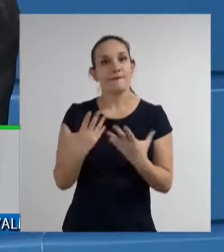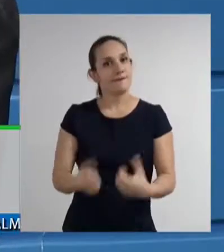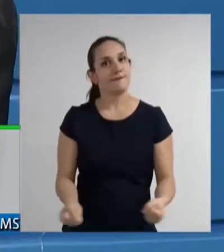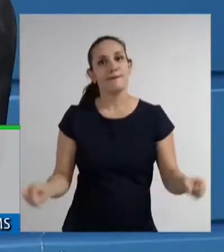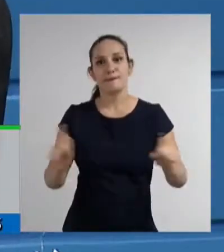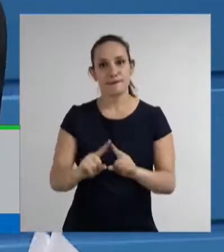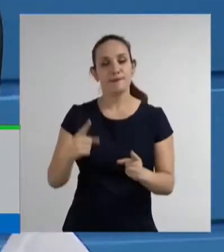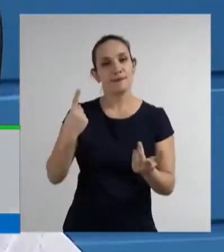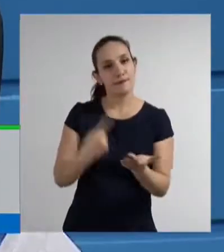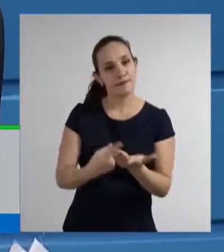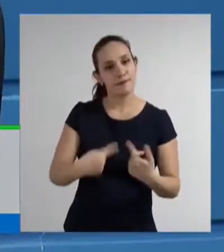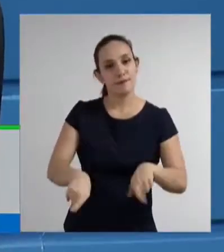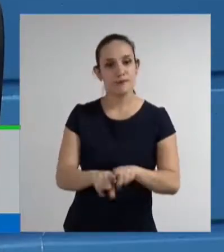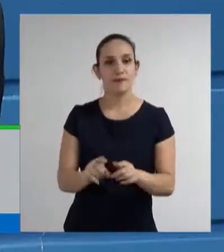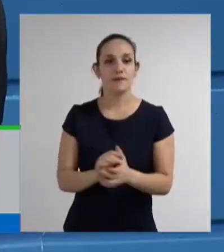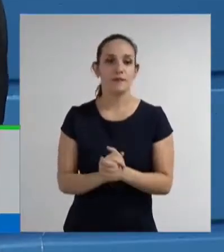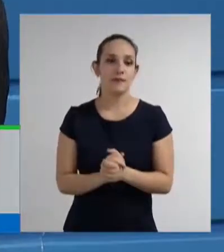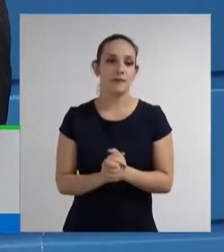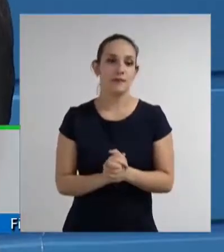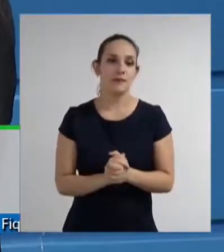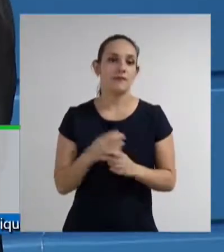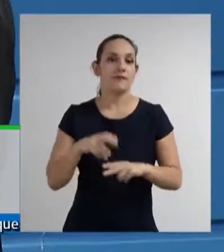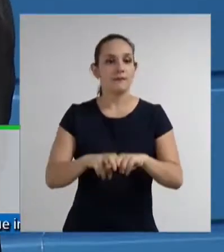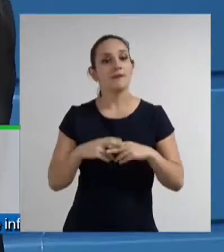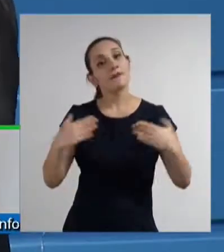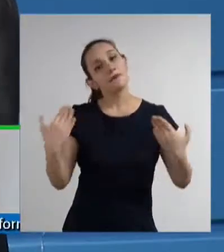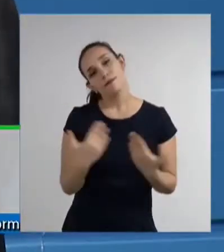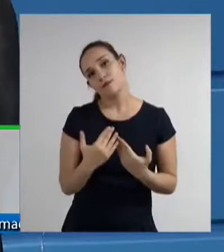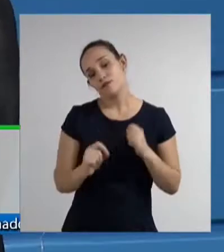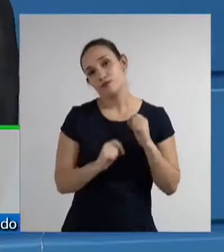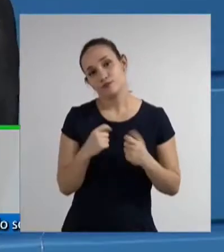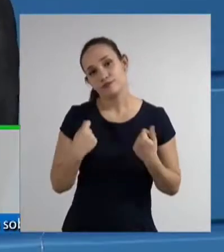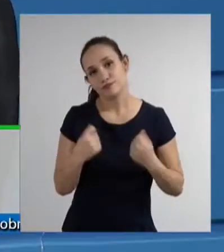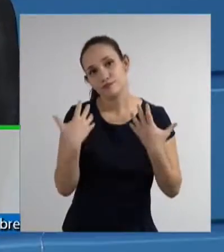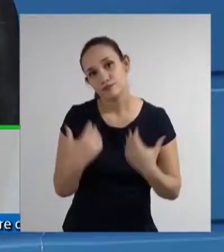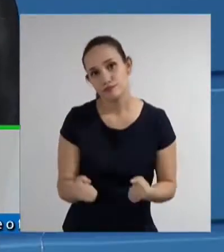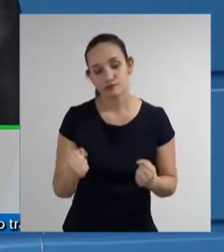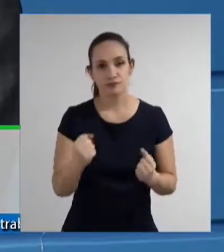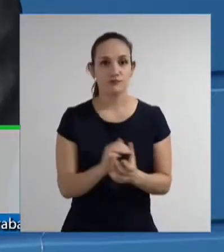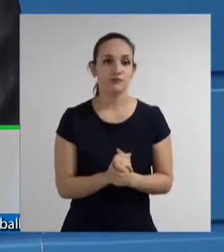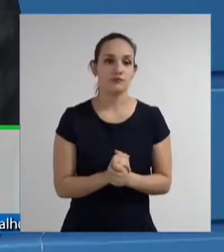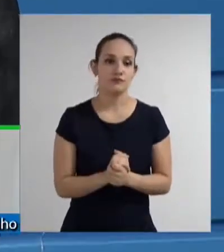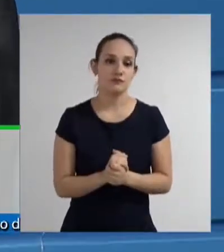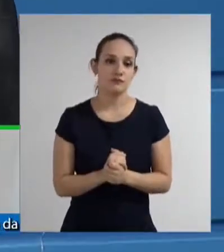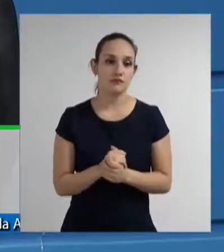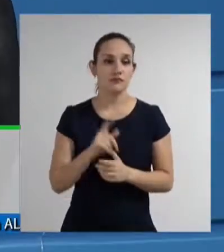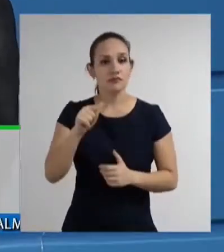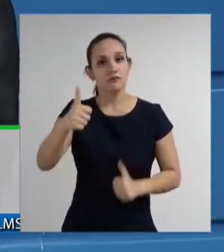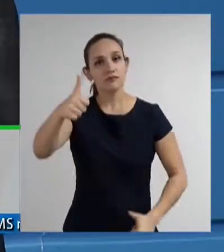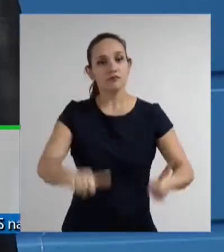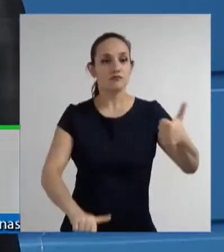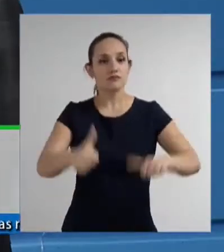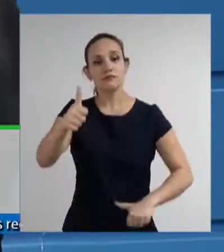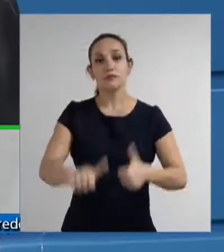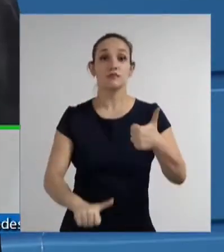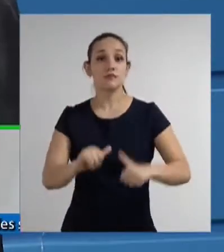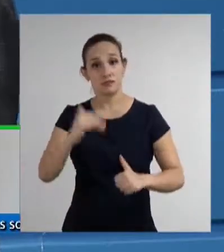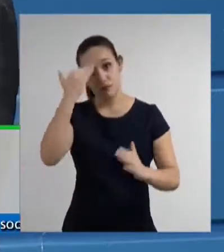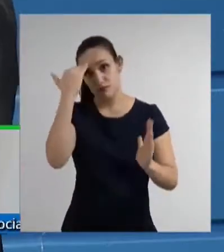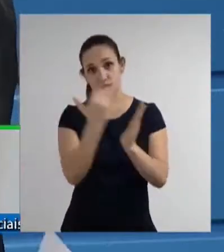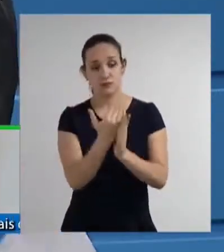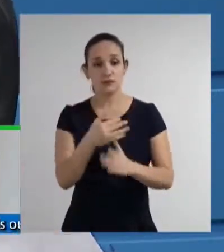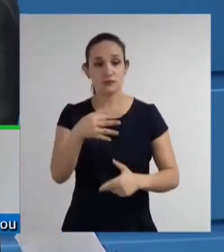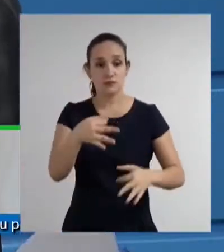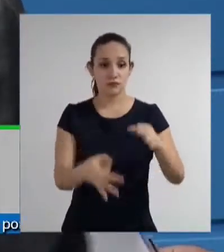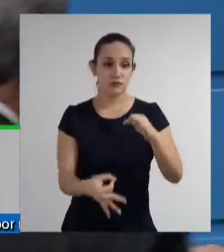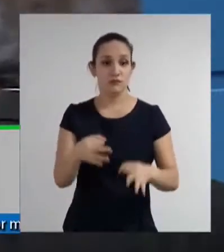o que nos resta do ponto de vista da constitucionalidade é analisar, do ponto de vista jurídico, se o